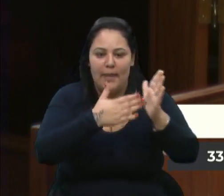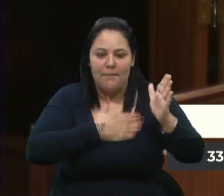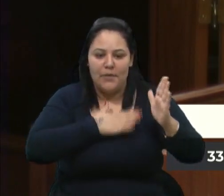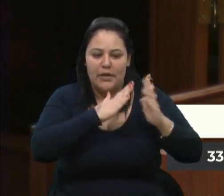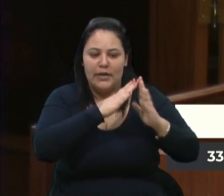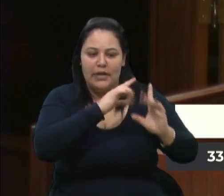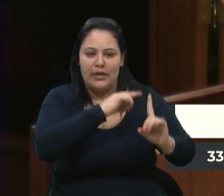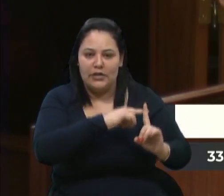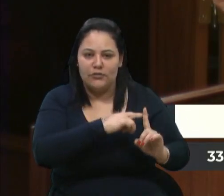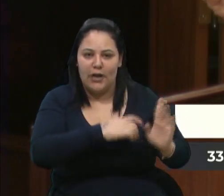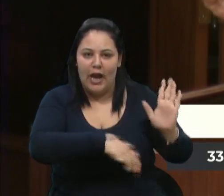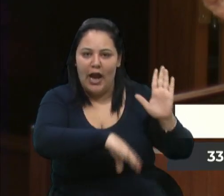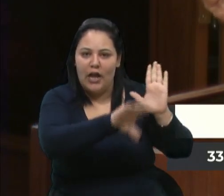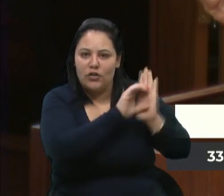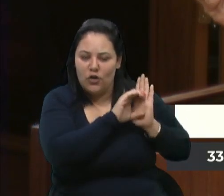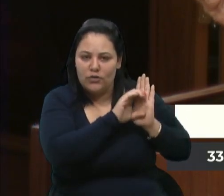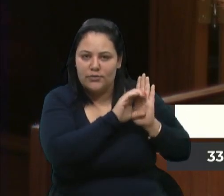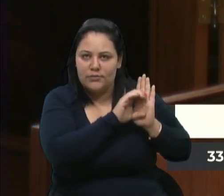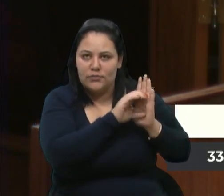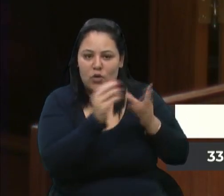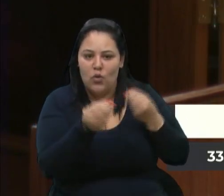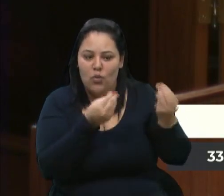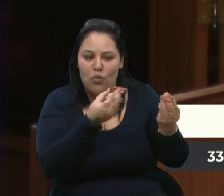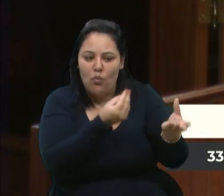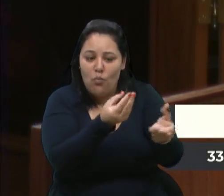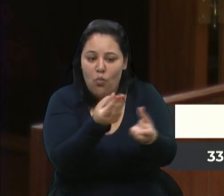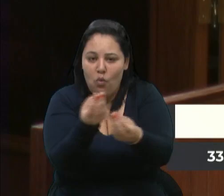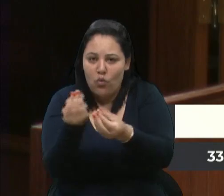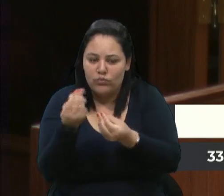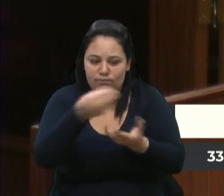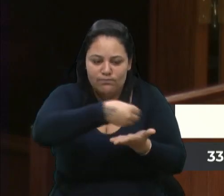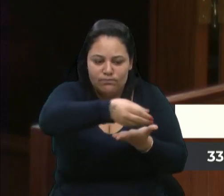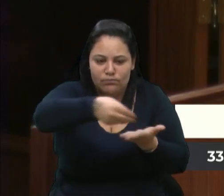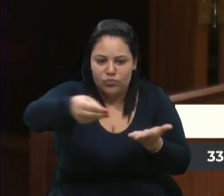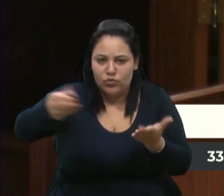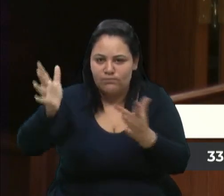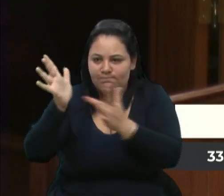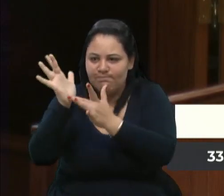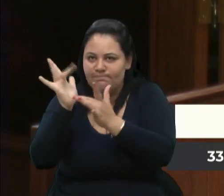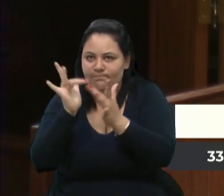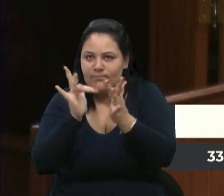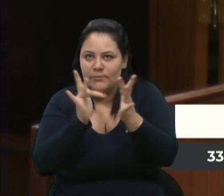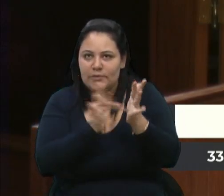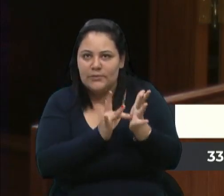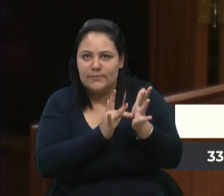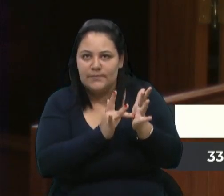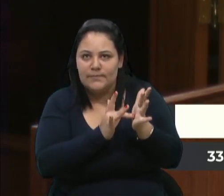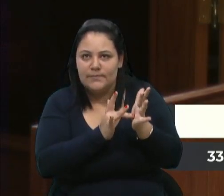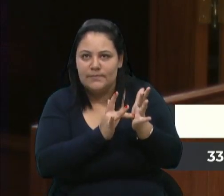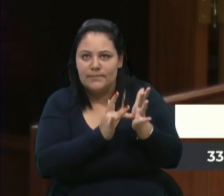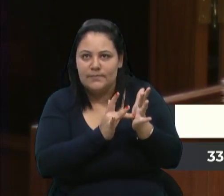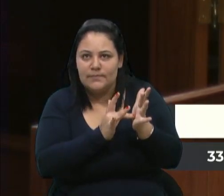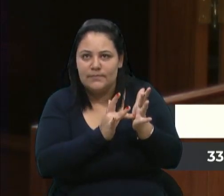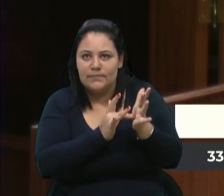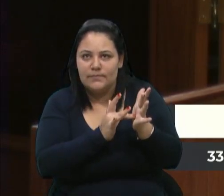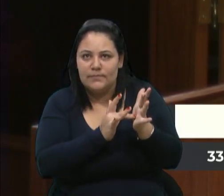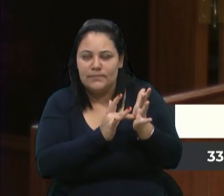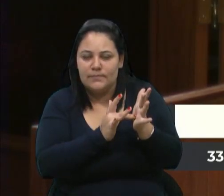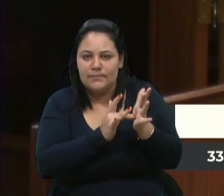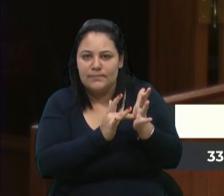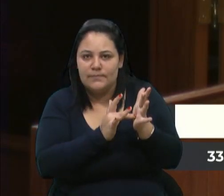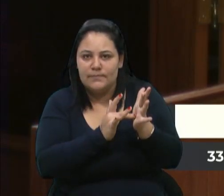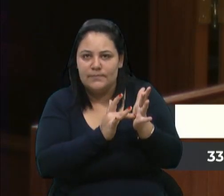que distribuem um Jesus Cristo nas missas, abobinam os pobres,